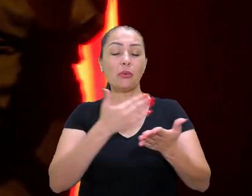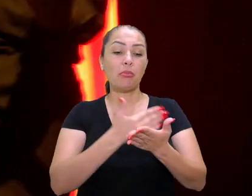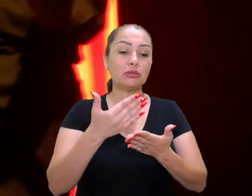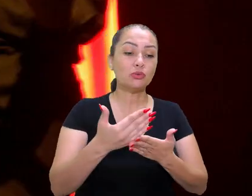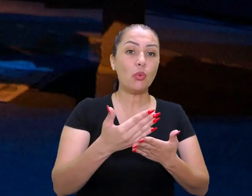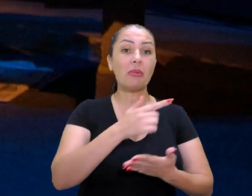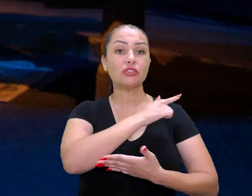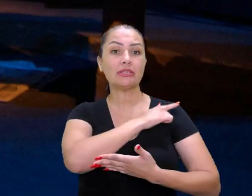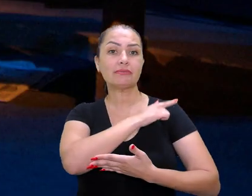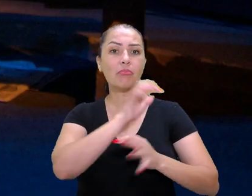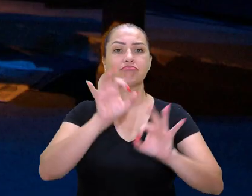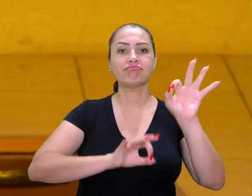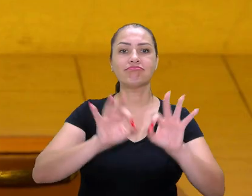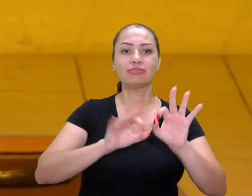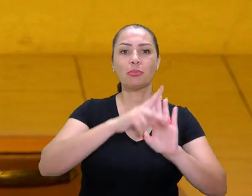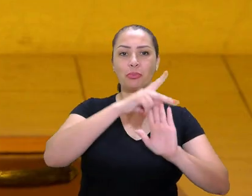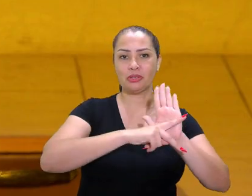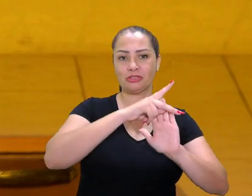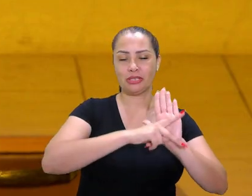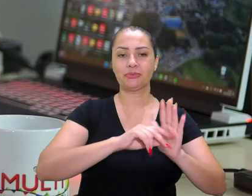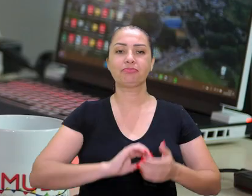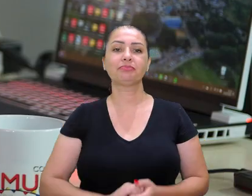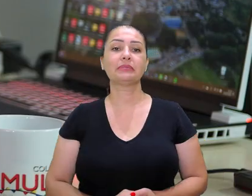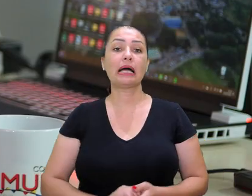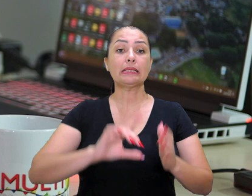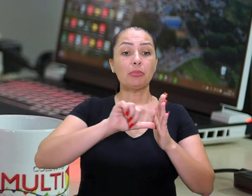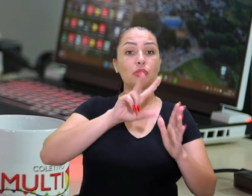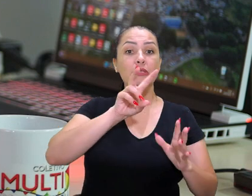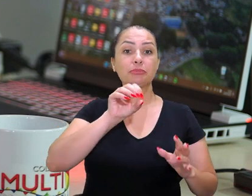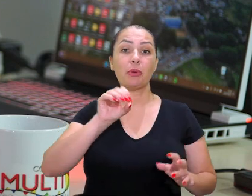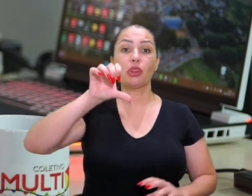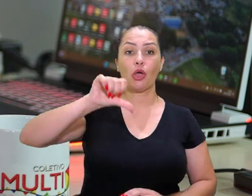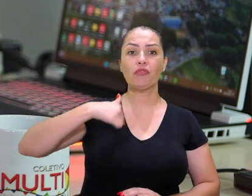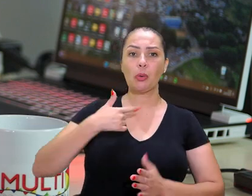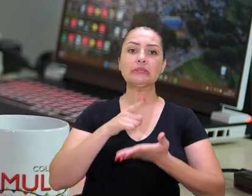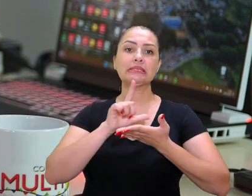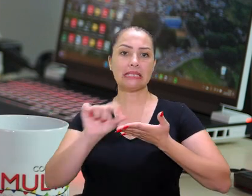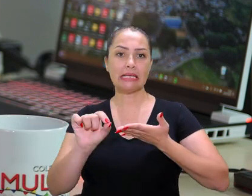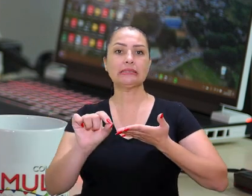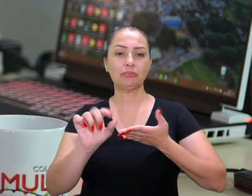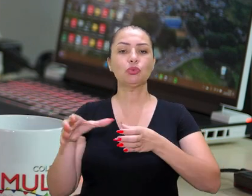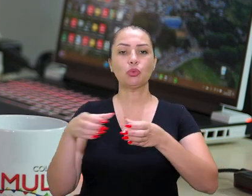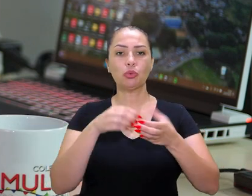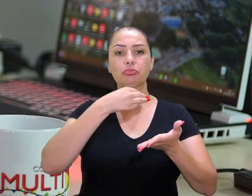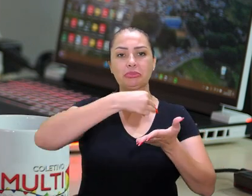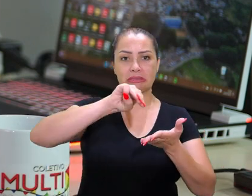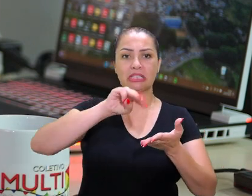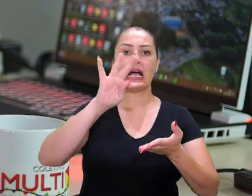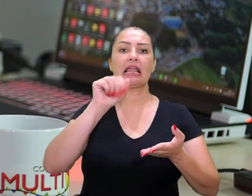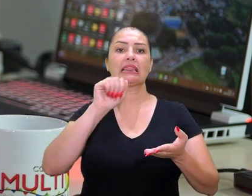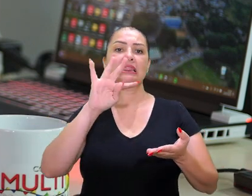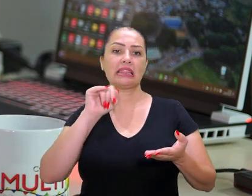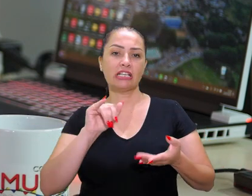né? E aí, enfim. Aí em 2009 eu acabei saindo, né, do Mensageiros. A Tati também